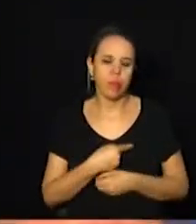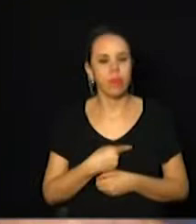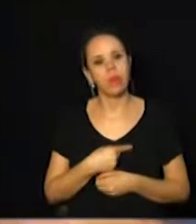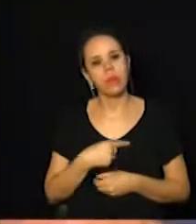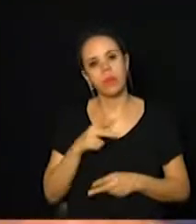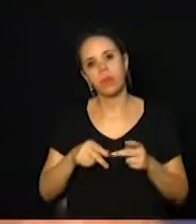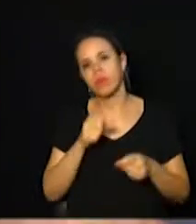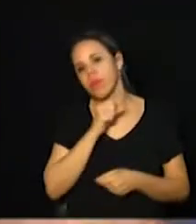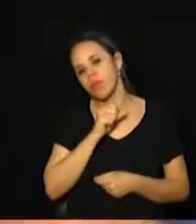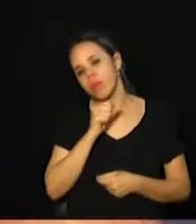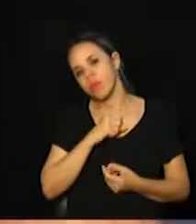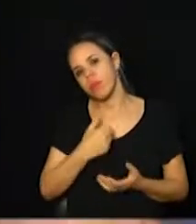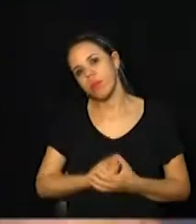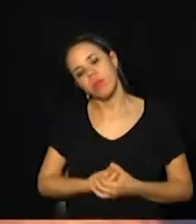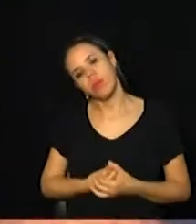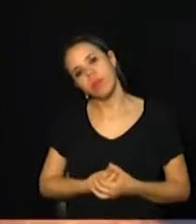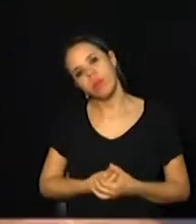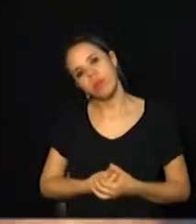nossos idosos